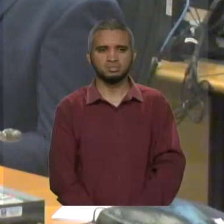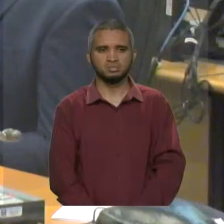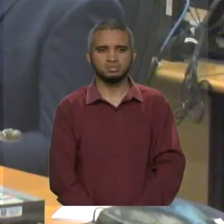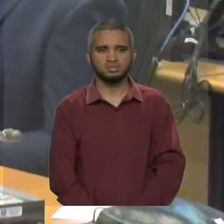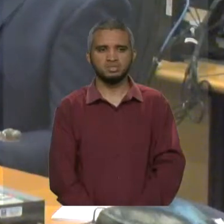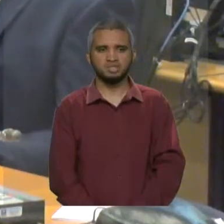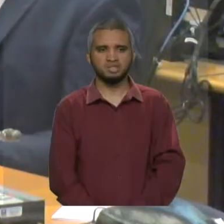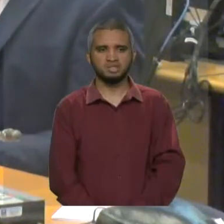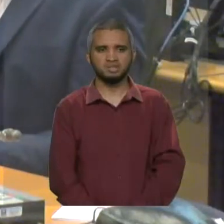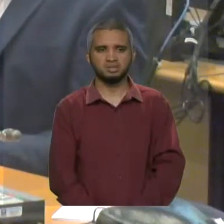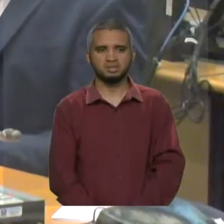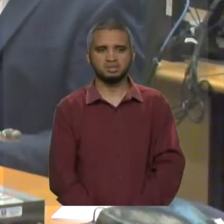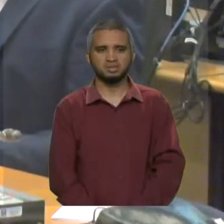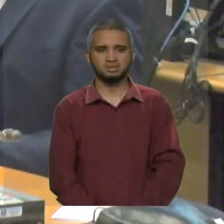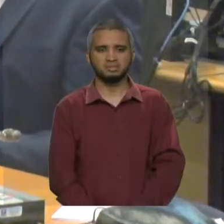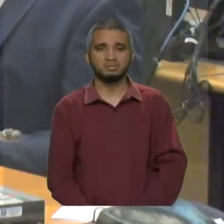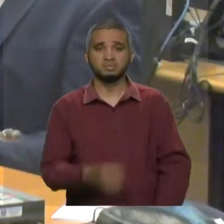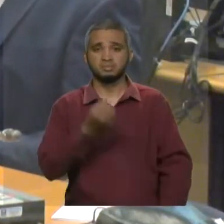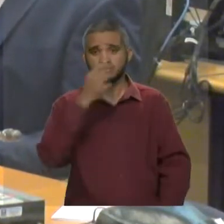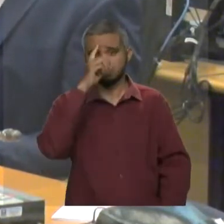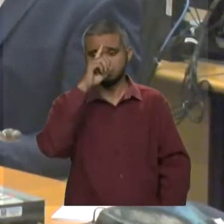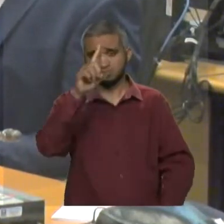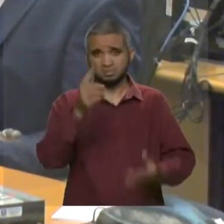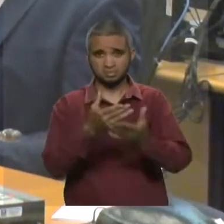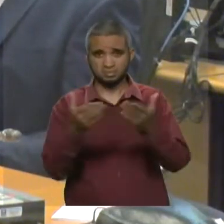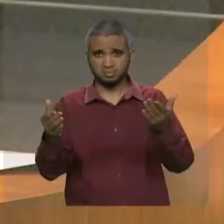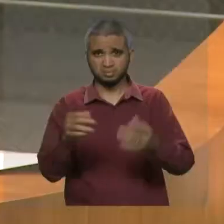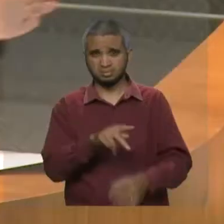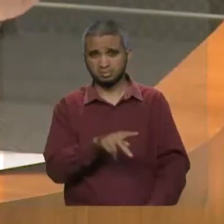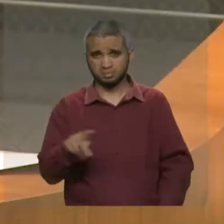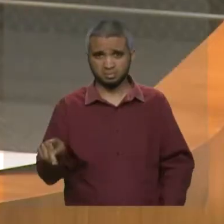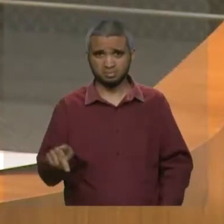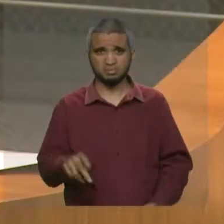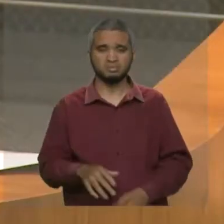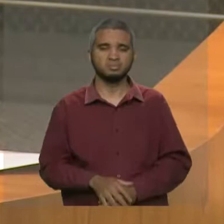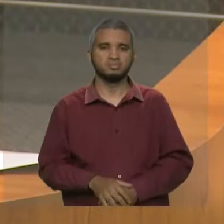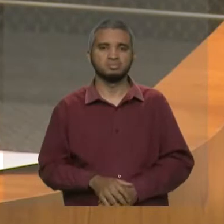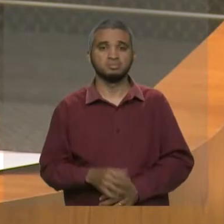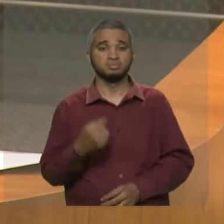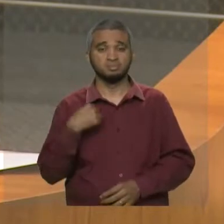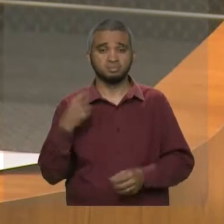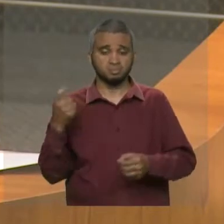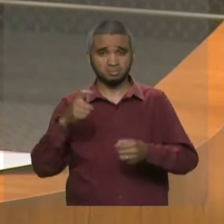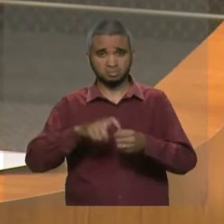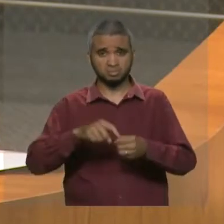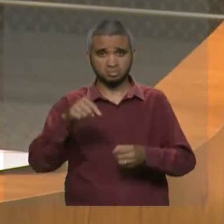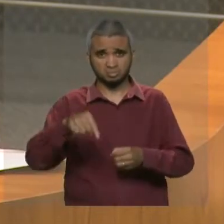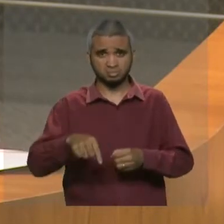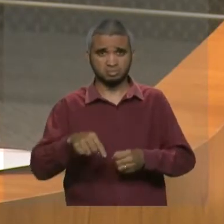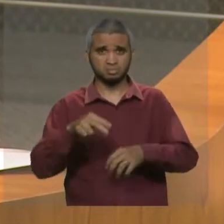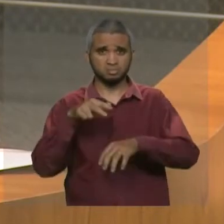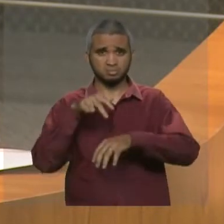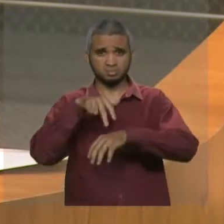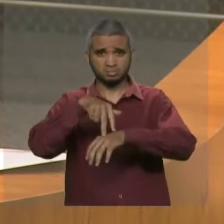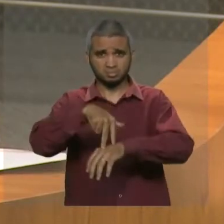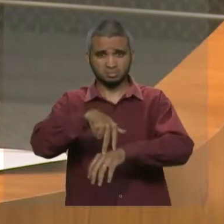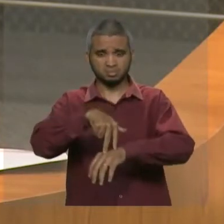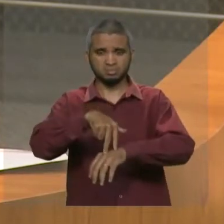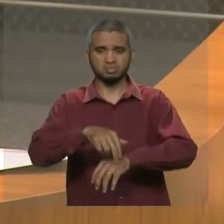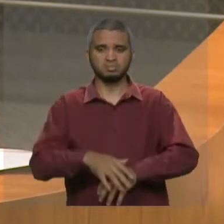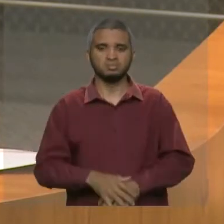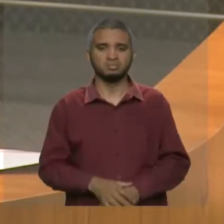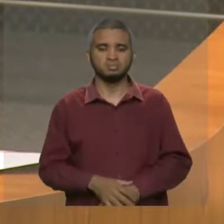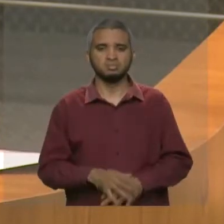Bom dia, senhor presidente, senhoras e senhores deputados e deputadas, galeria, telespectador da TV Assembleia. Volto agora a esta tribuna para